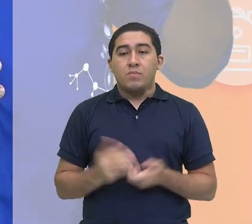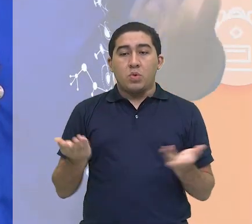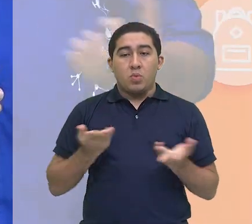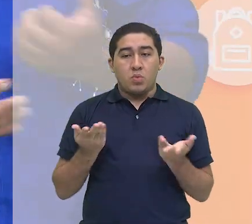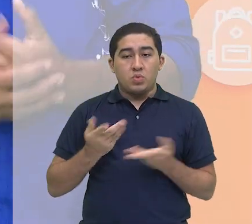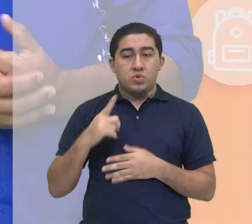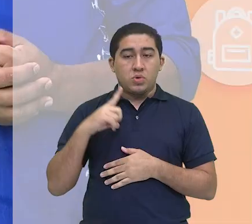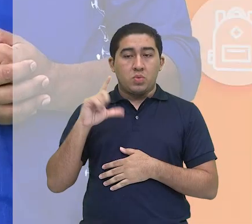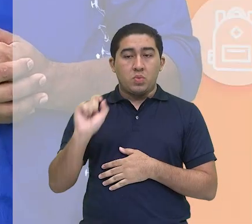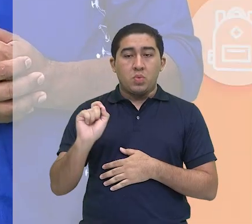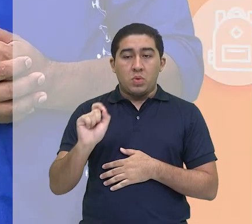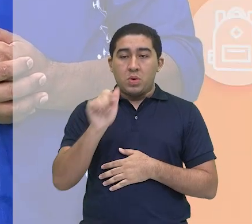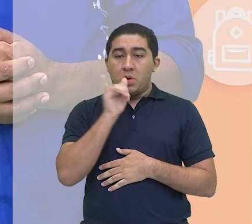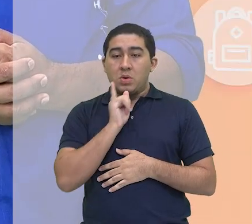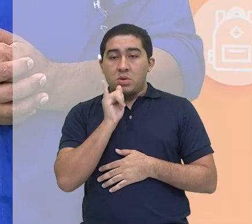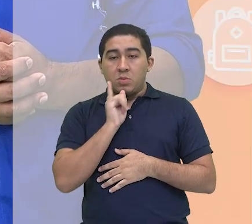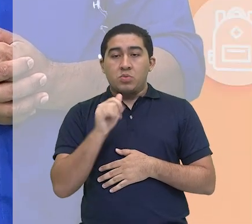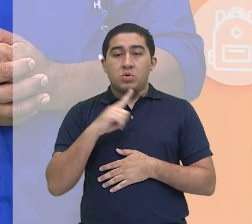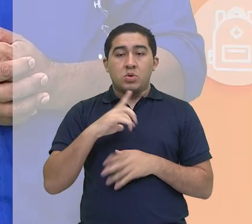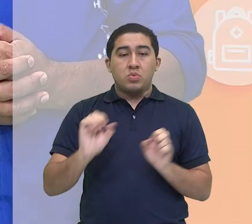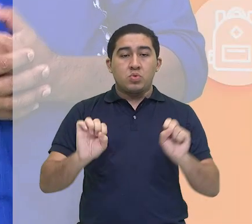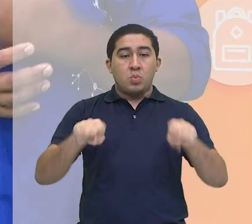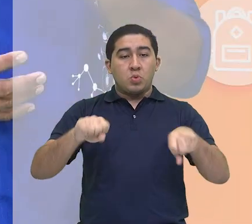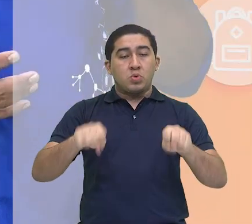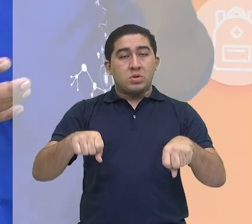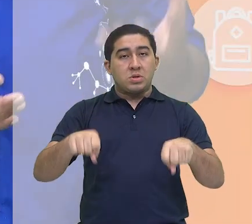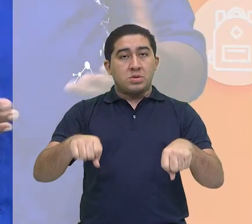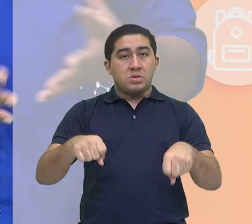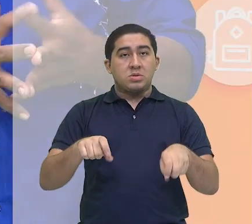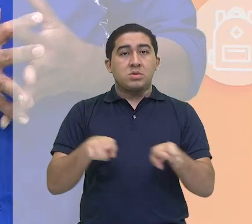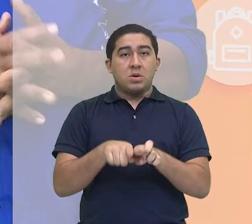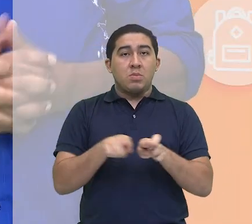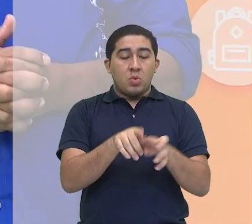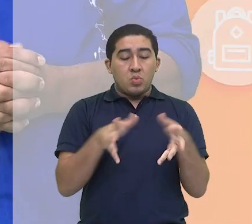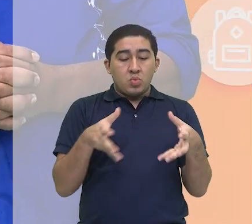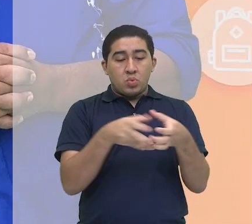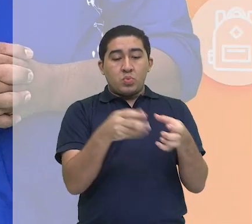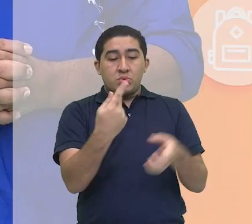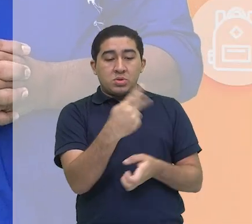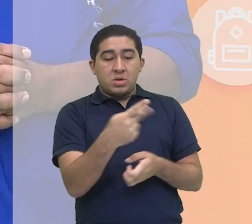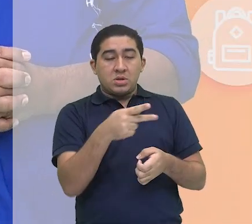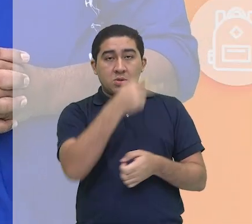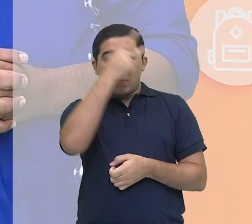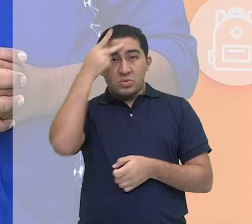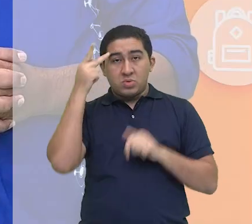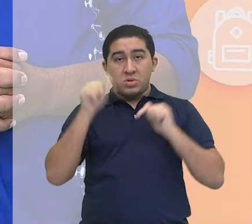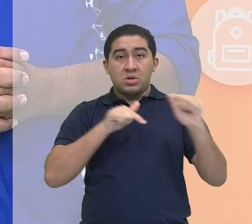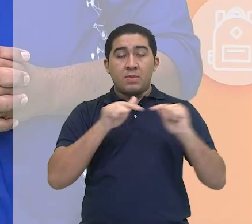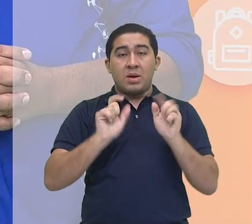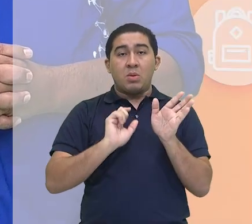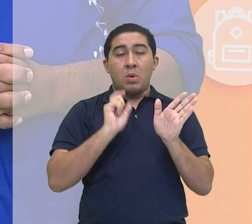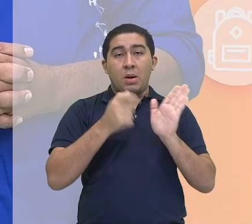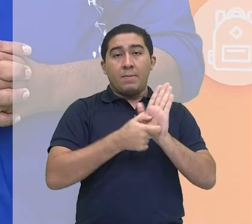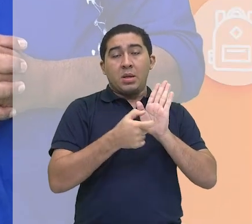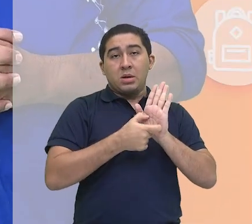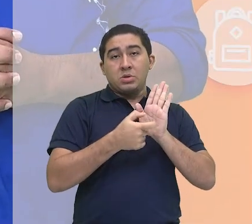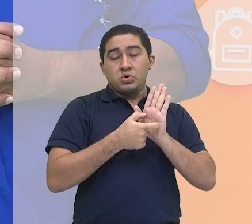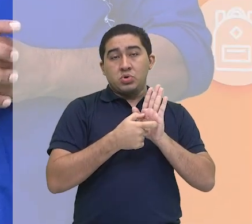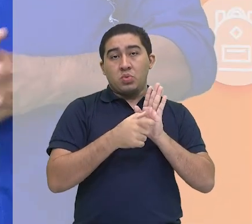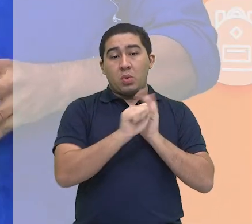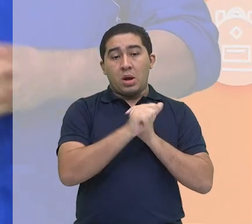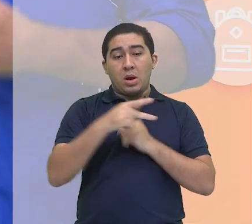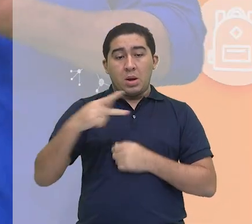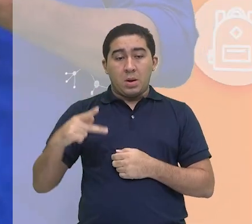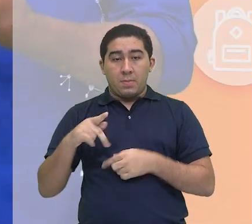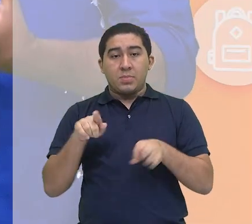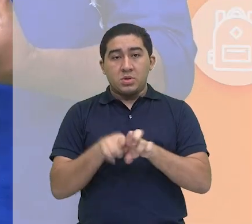temos os motociclistas, né? Aí o movimento do pessoal que trabalha com aplicativo, né? Nós